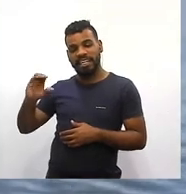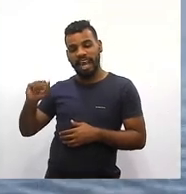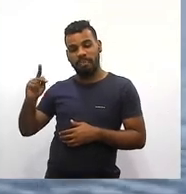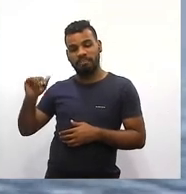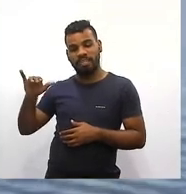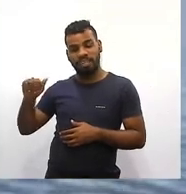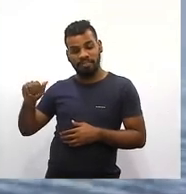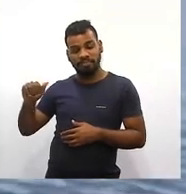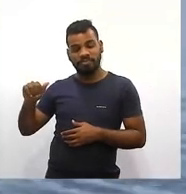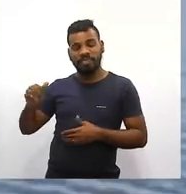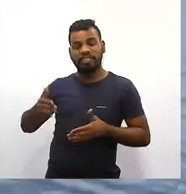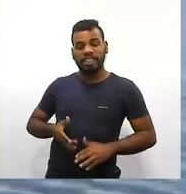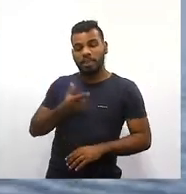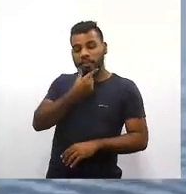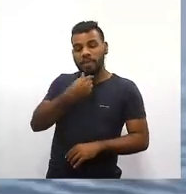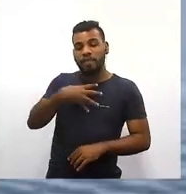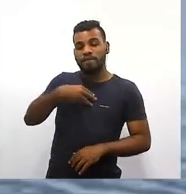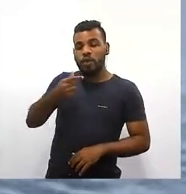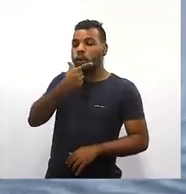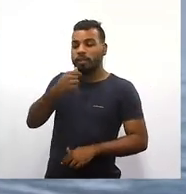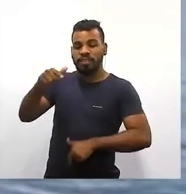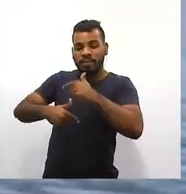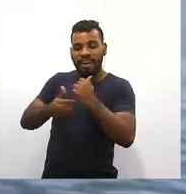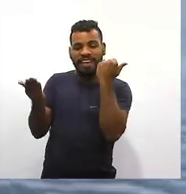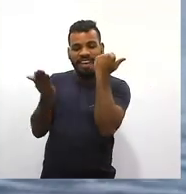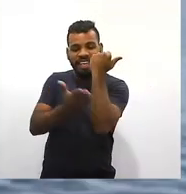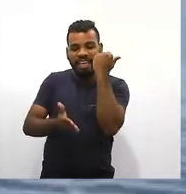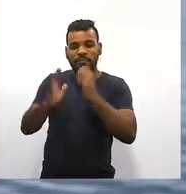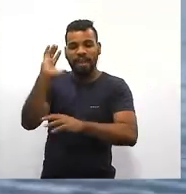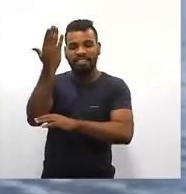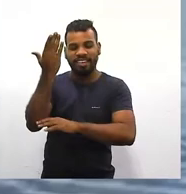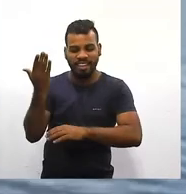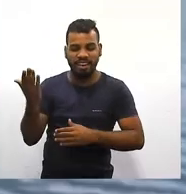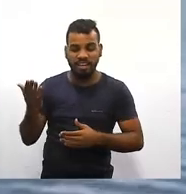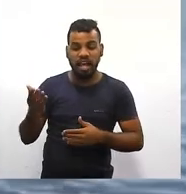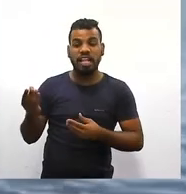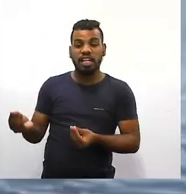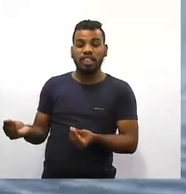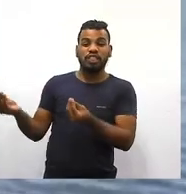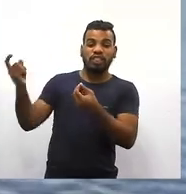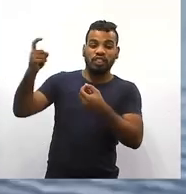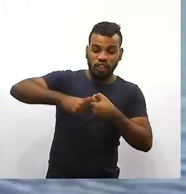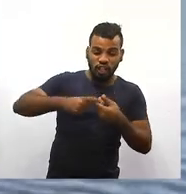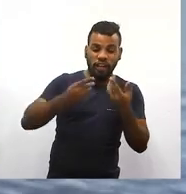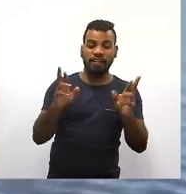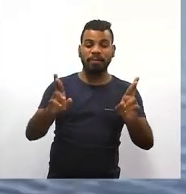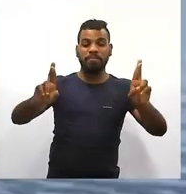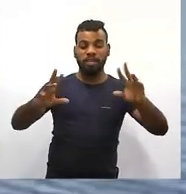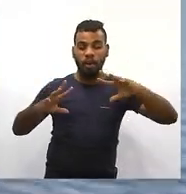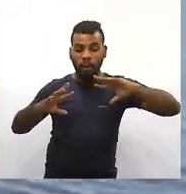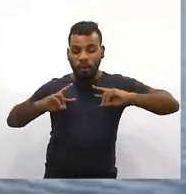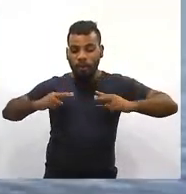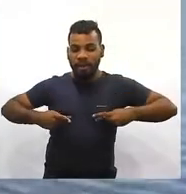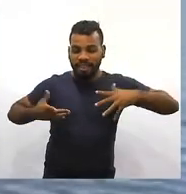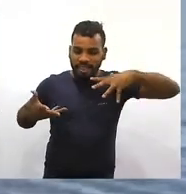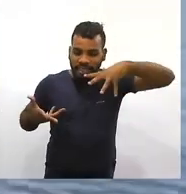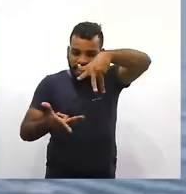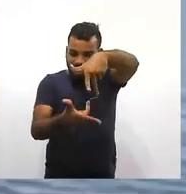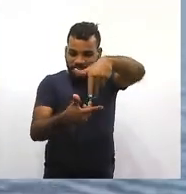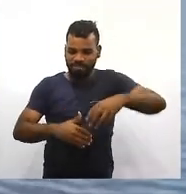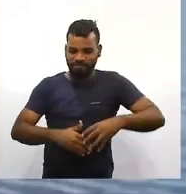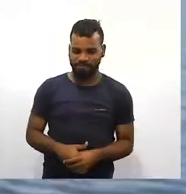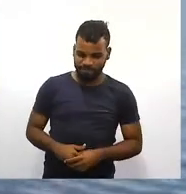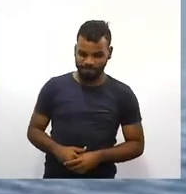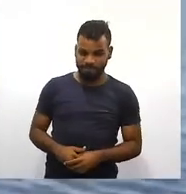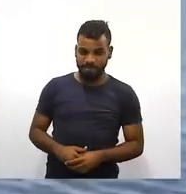Carpinteiro, e trouxe a esperança de volta para a humanidade. Trouxe a vida. Então, todo